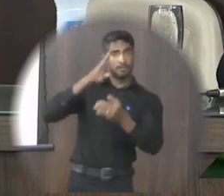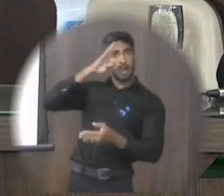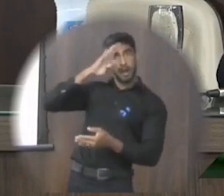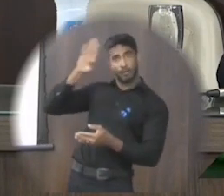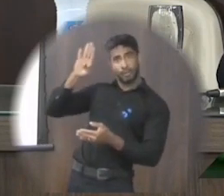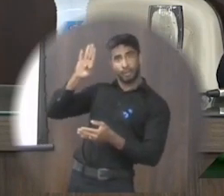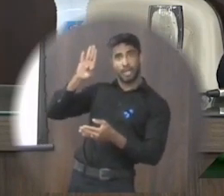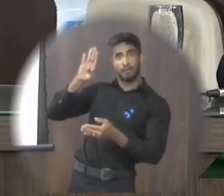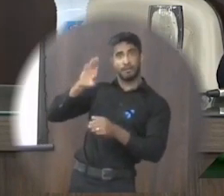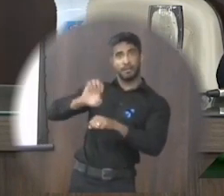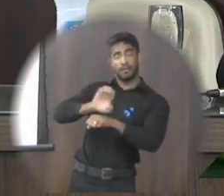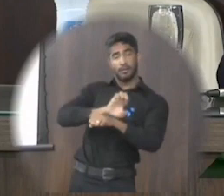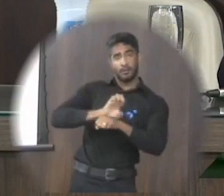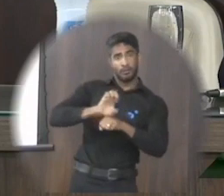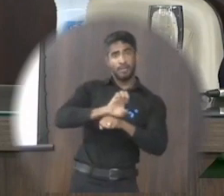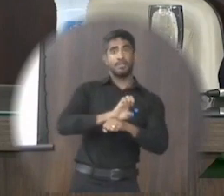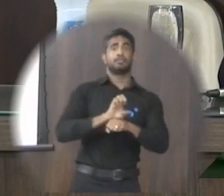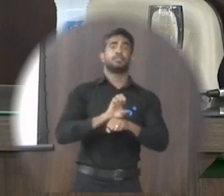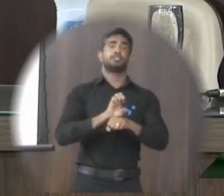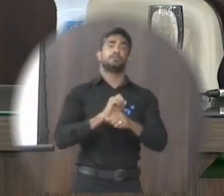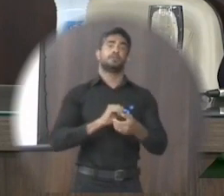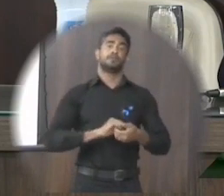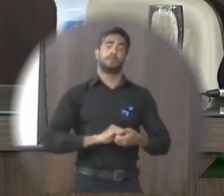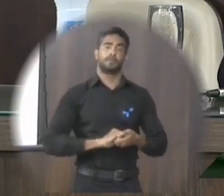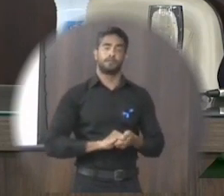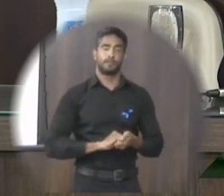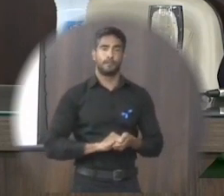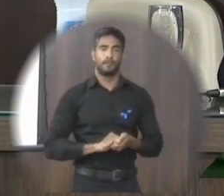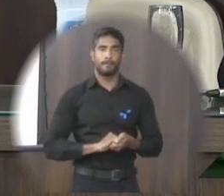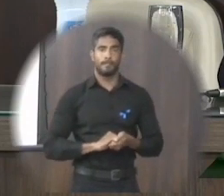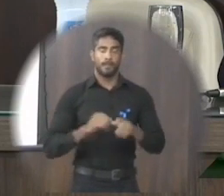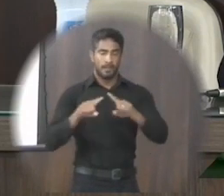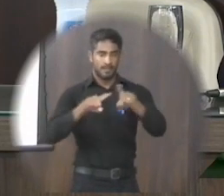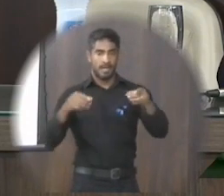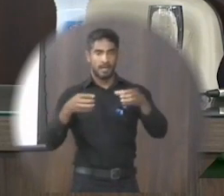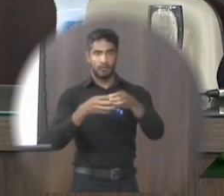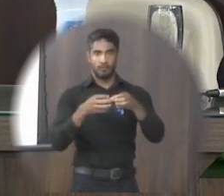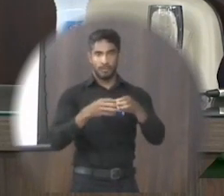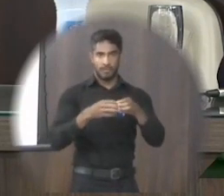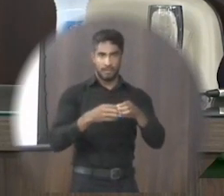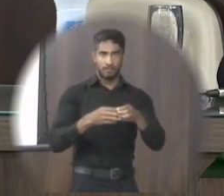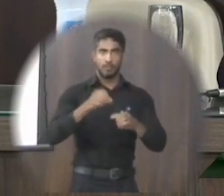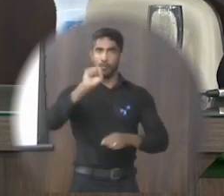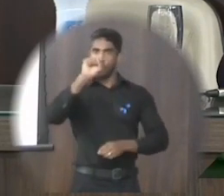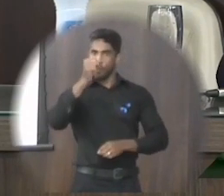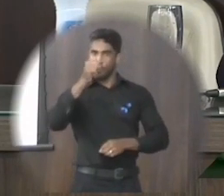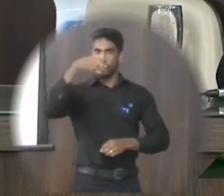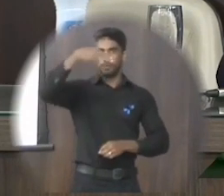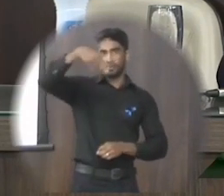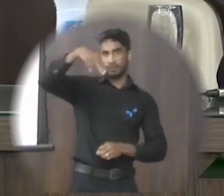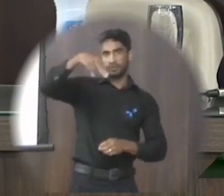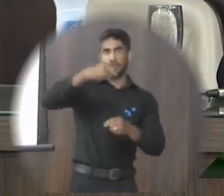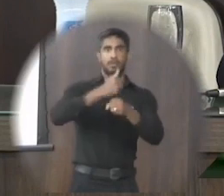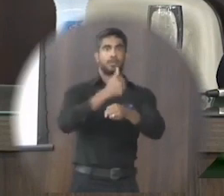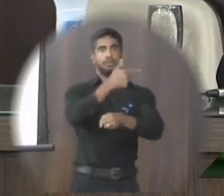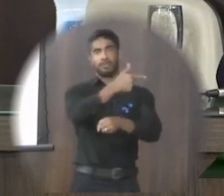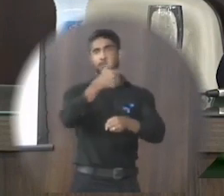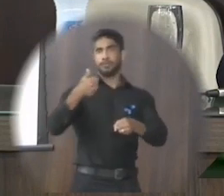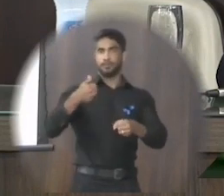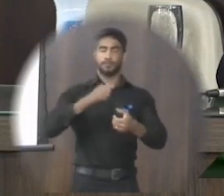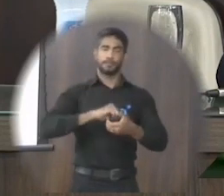ao chefe do Poder Executivo para sanção. Sala da Comissão, 8 de novembro de